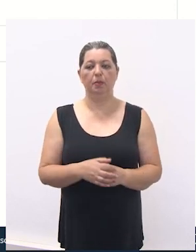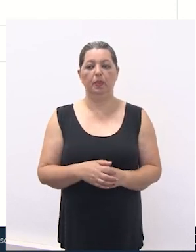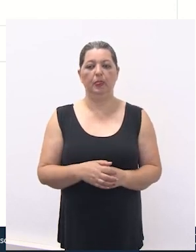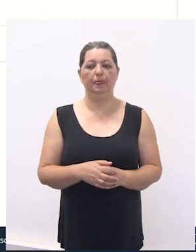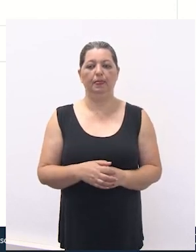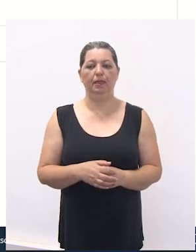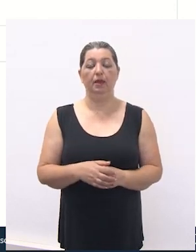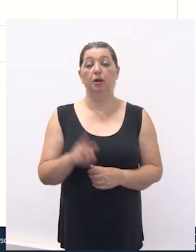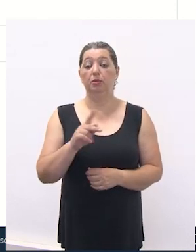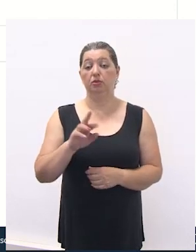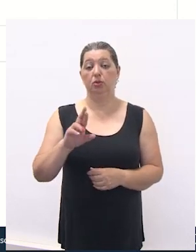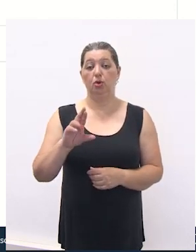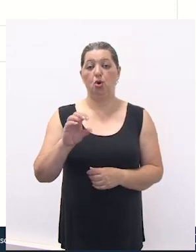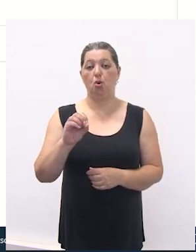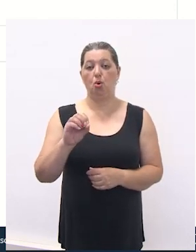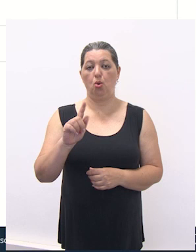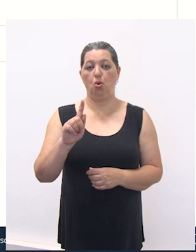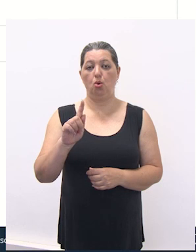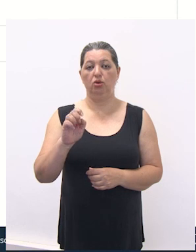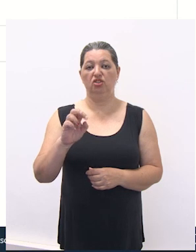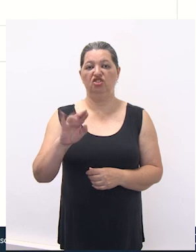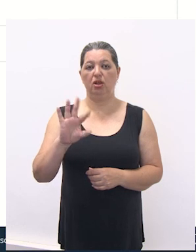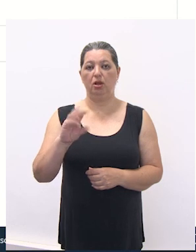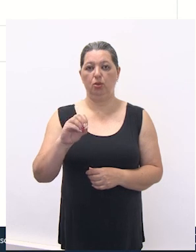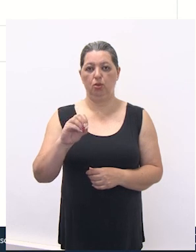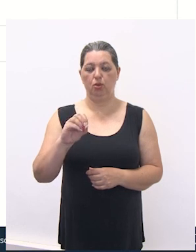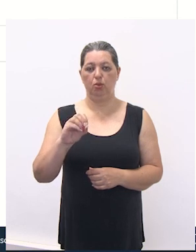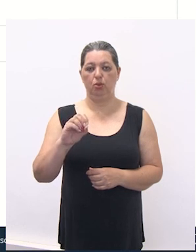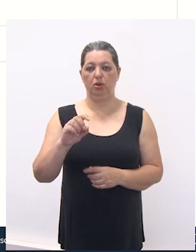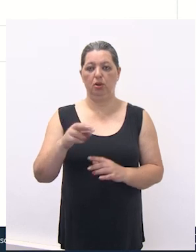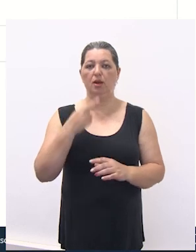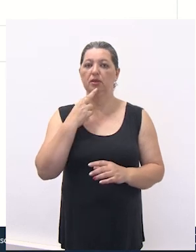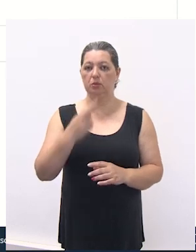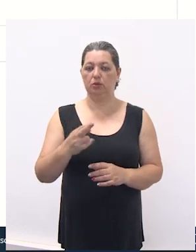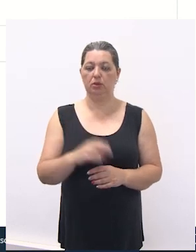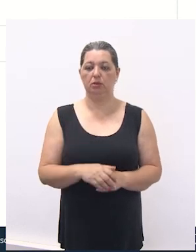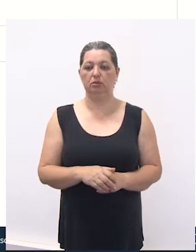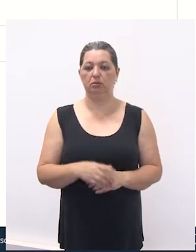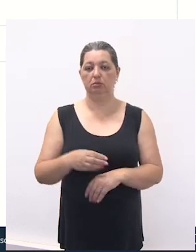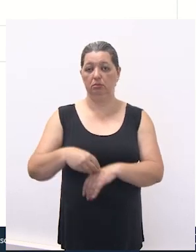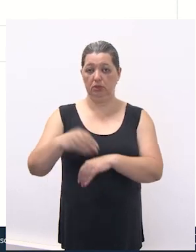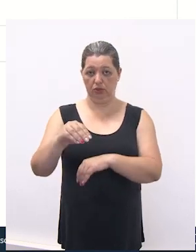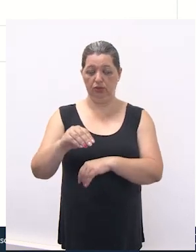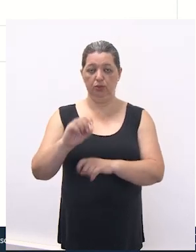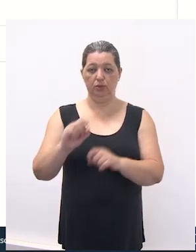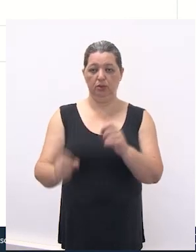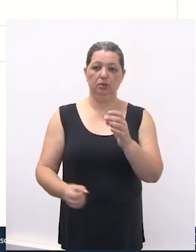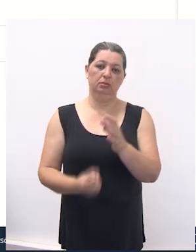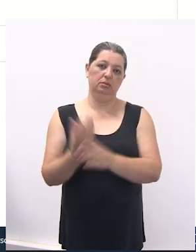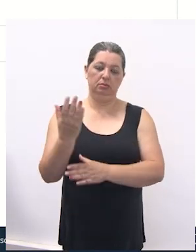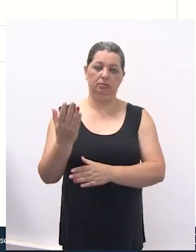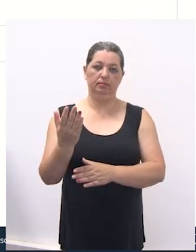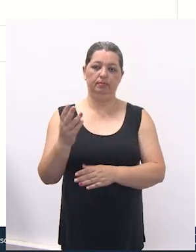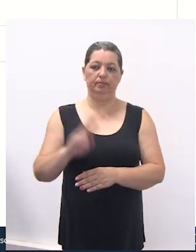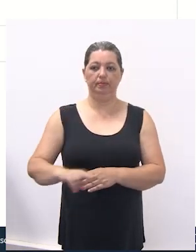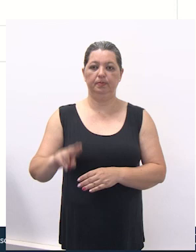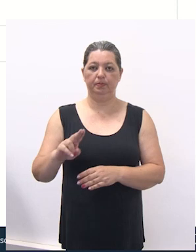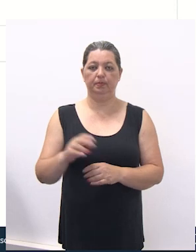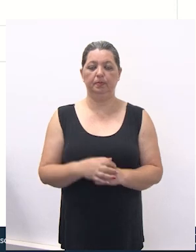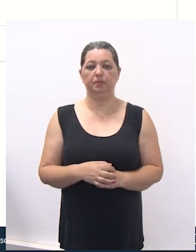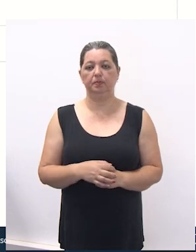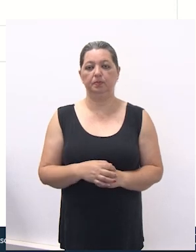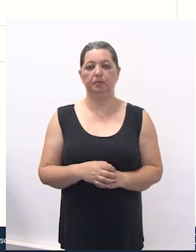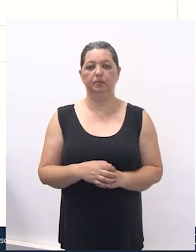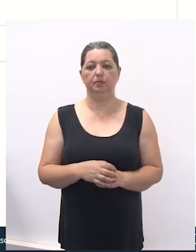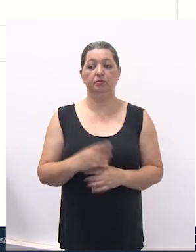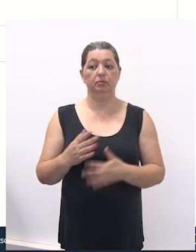Rogério. Então o Marcos está respondendo aqui para vocês, tá? Ó, sugerimos a criação manual. Ela está em processamento